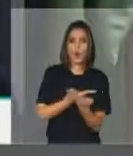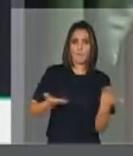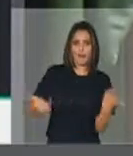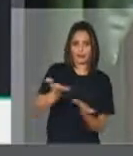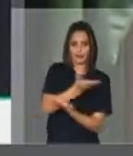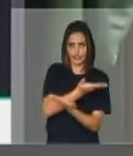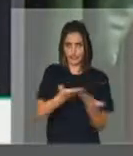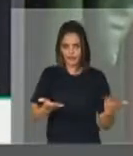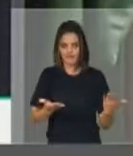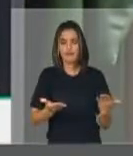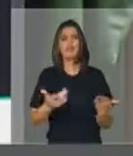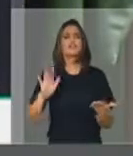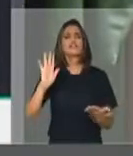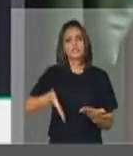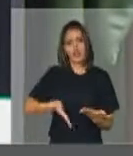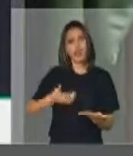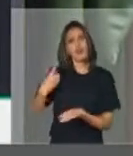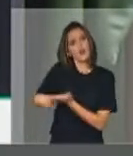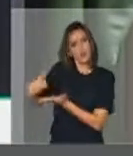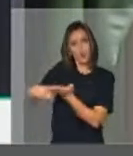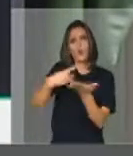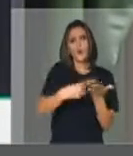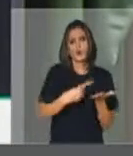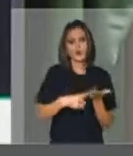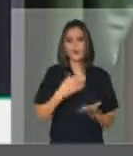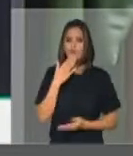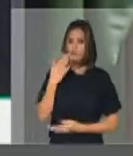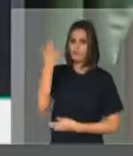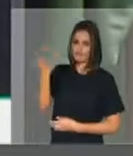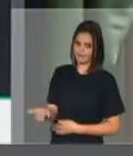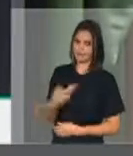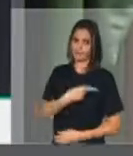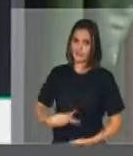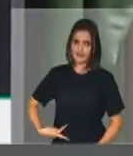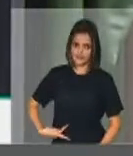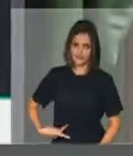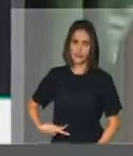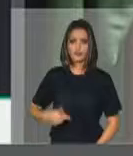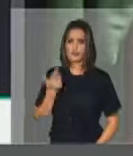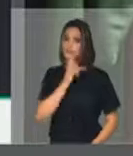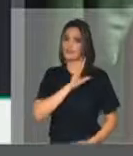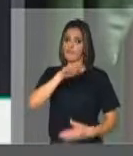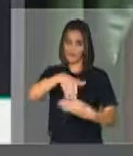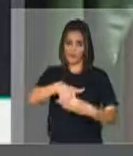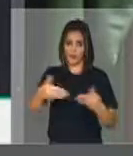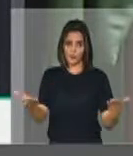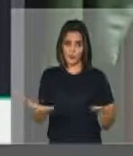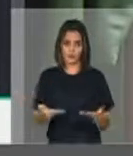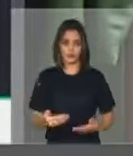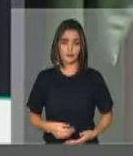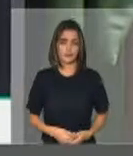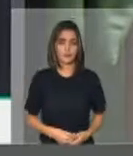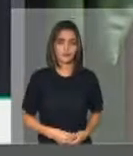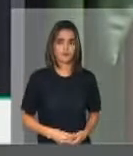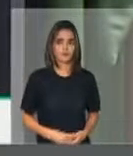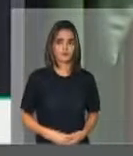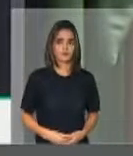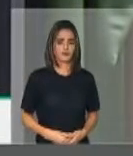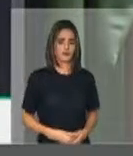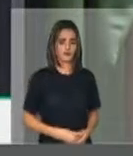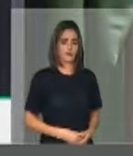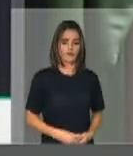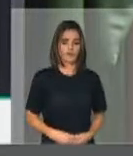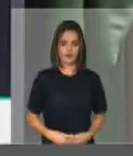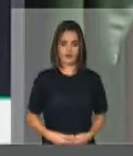grande da votação dessa matéria. Quero fazer esse pedido a Vossa Excelência, ver se a gente consegue votar essa matéria ainda no dia